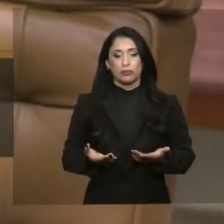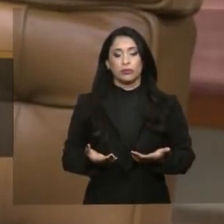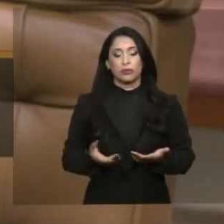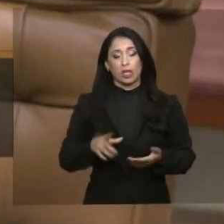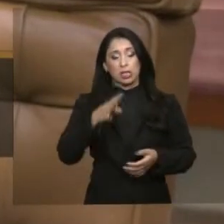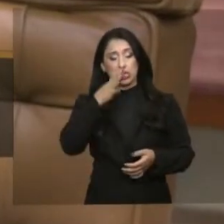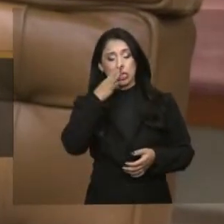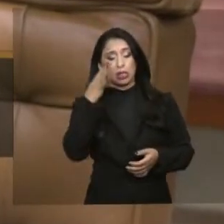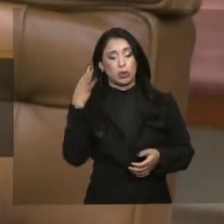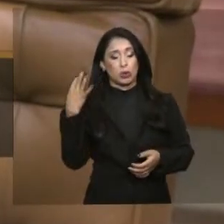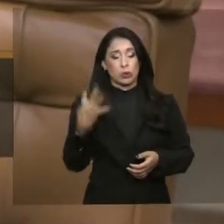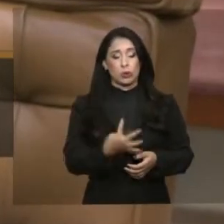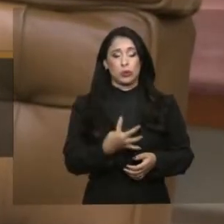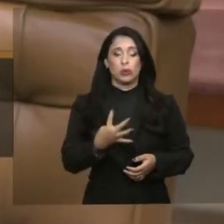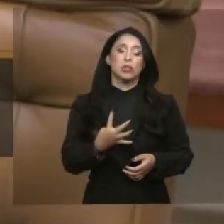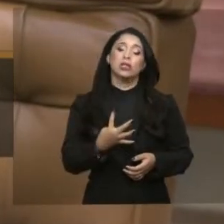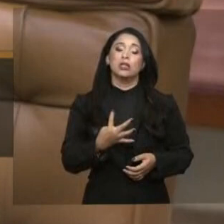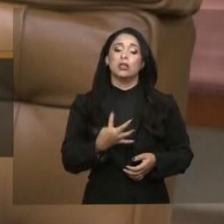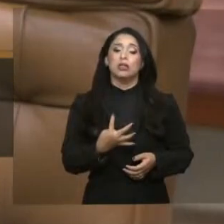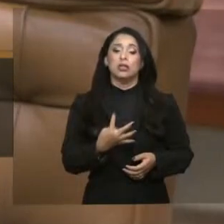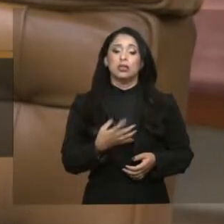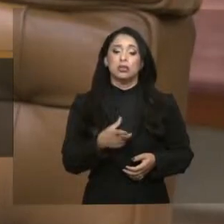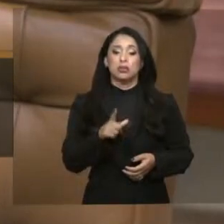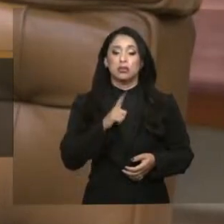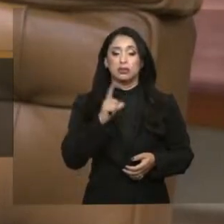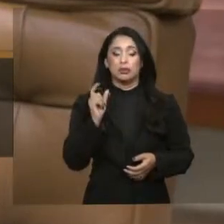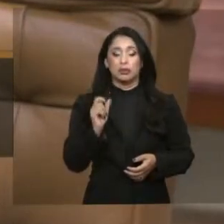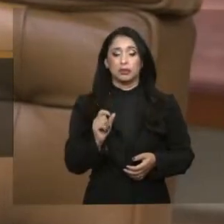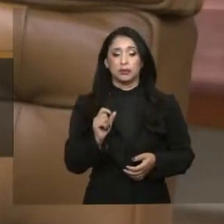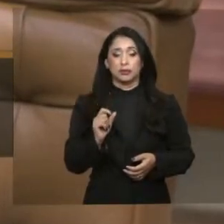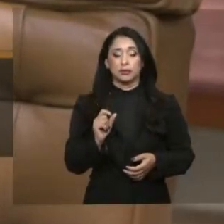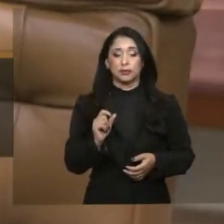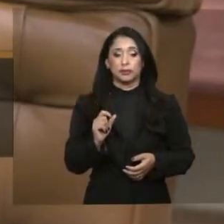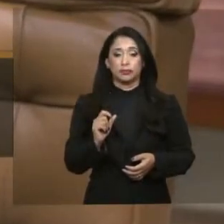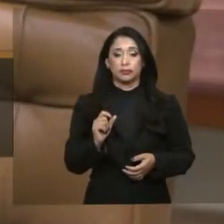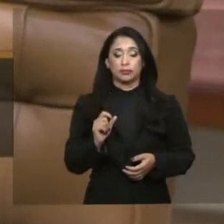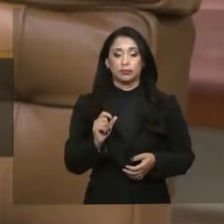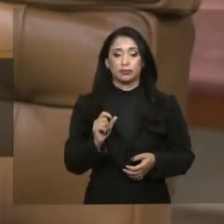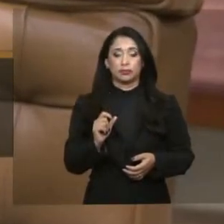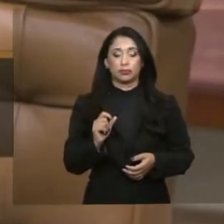de acusação. Não, depois